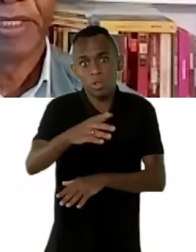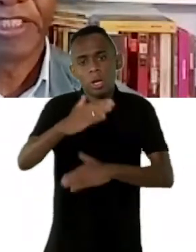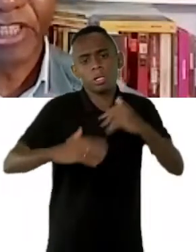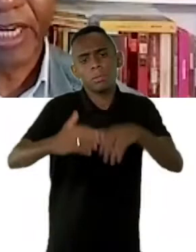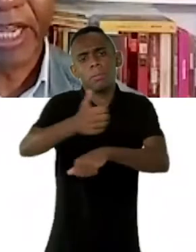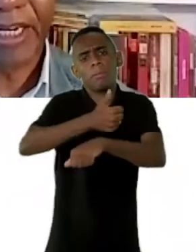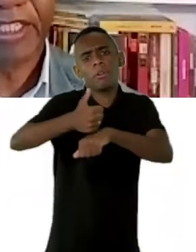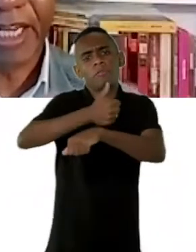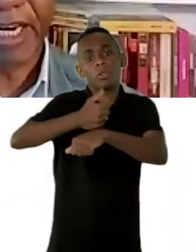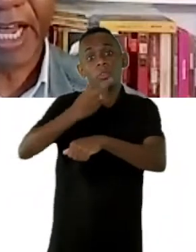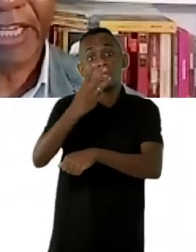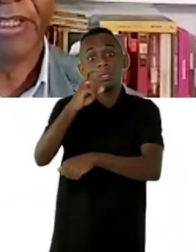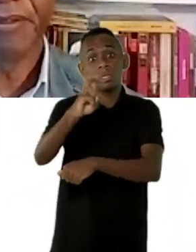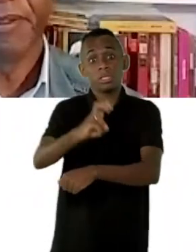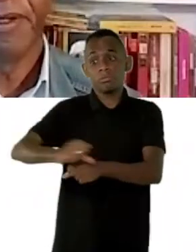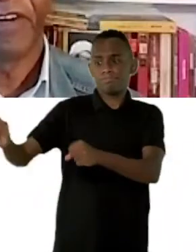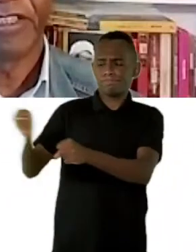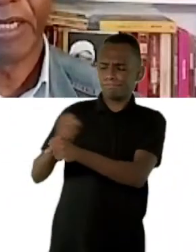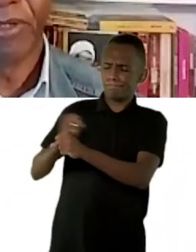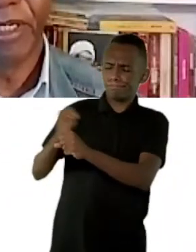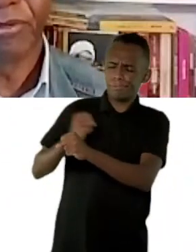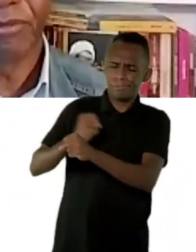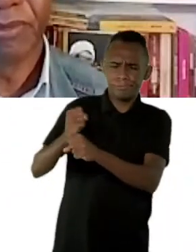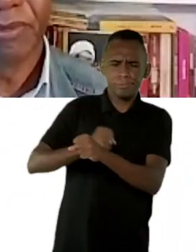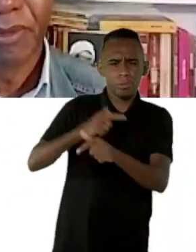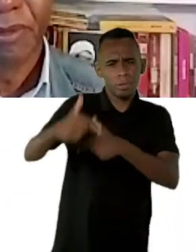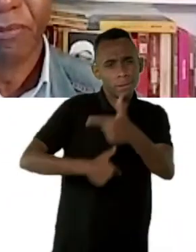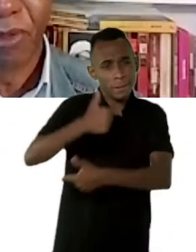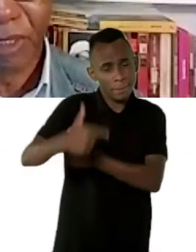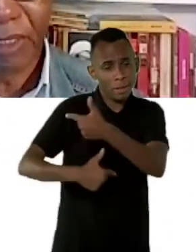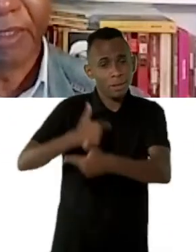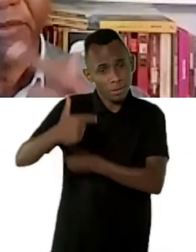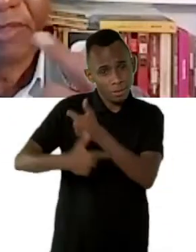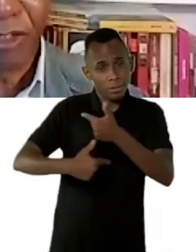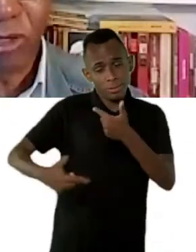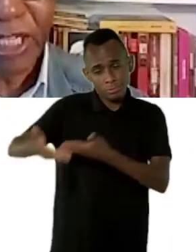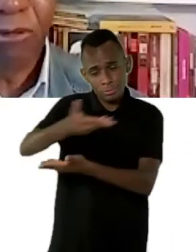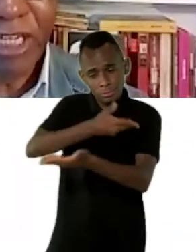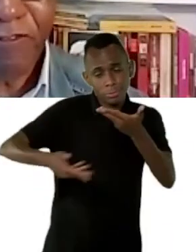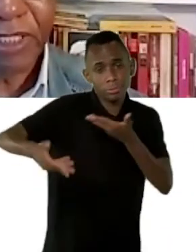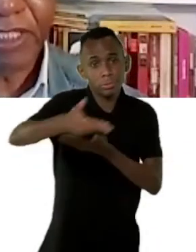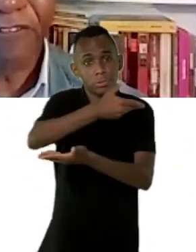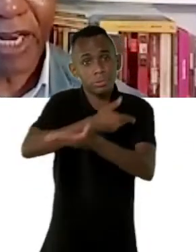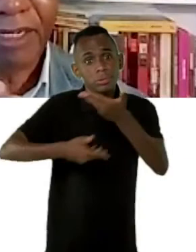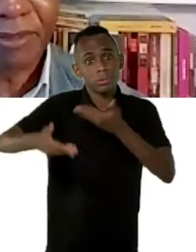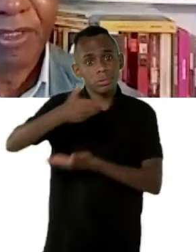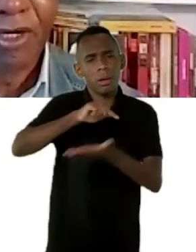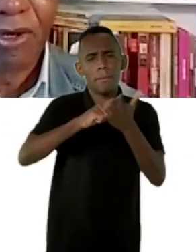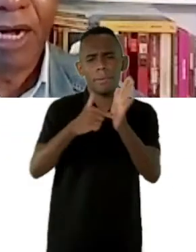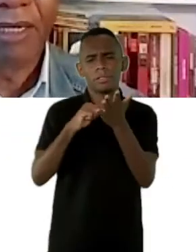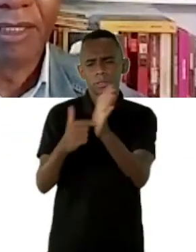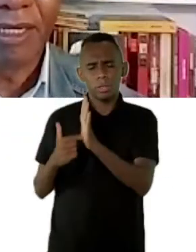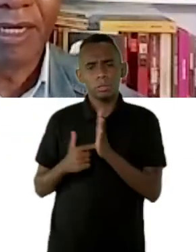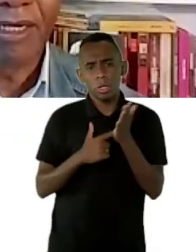aí, nessa janela, nessa grade aí, fazendo isso. Tem que contar um livro, né? Tem que